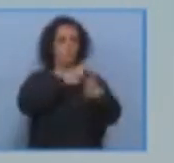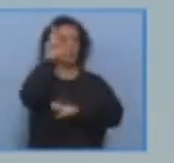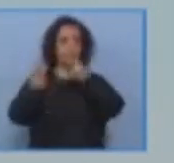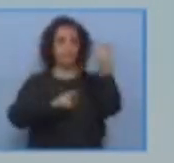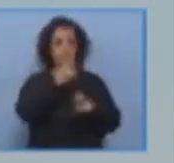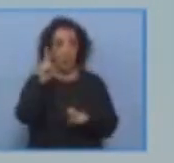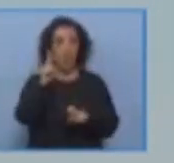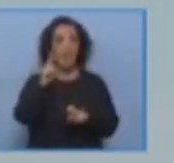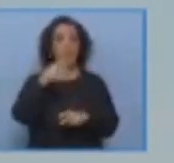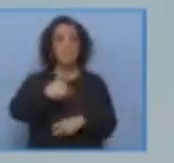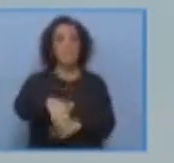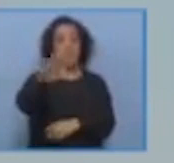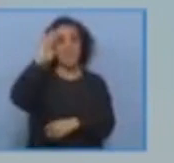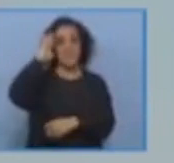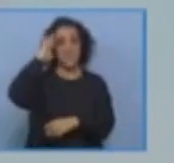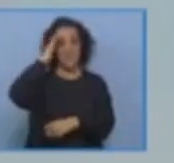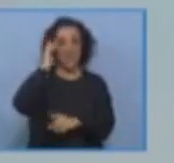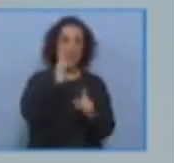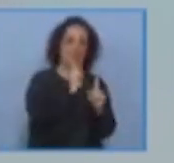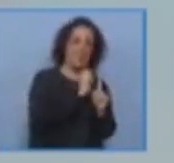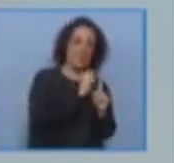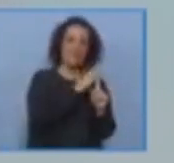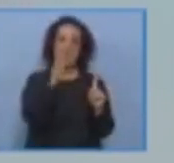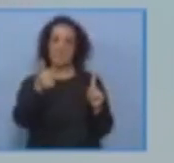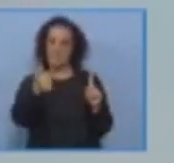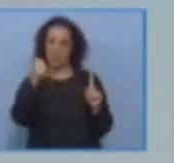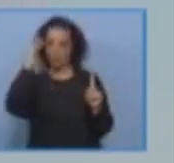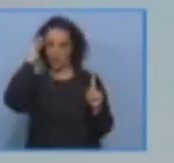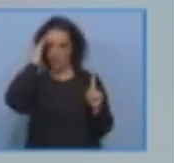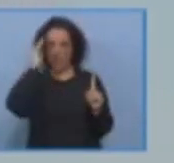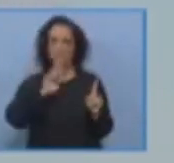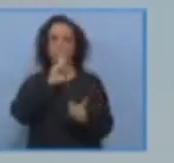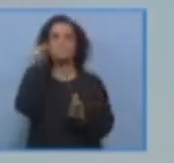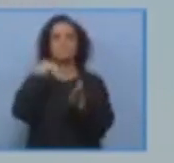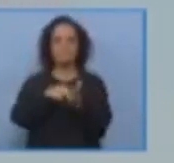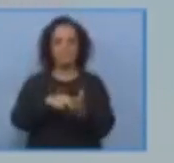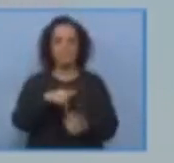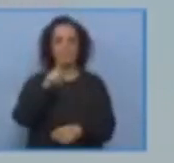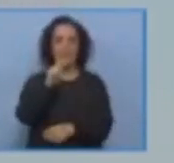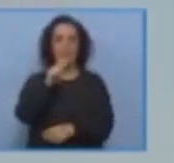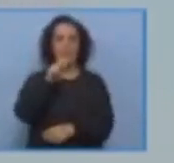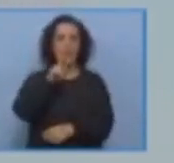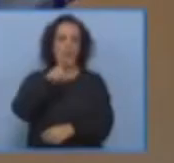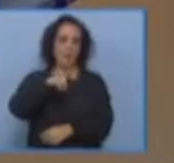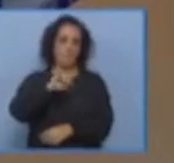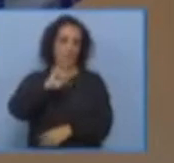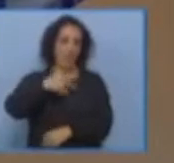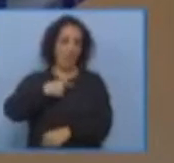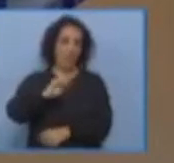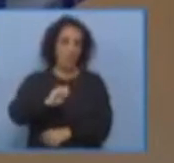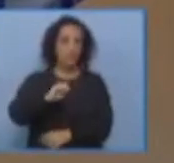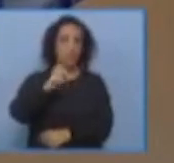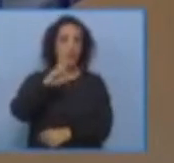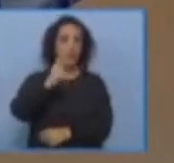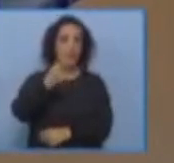fevereiro o Papa vai estar, de 3 a 5 de fevereiro, nos Emirados Árabes Unidos. É uma viagem... Mundo, é um outro